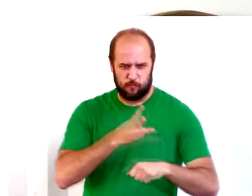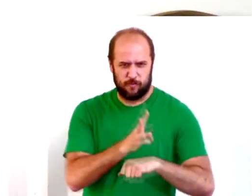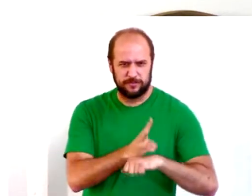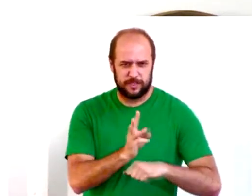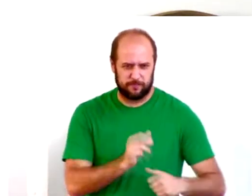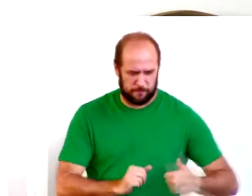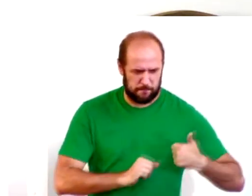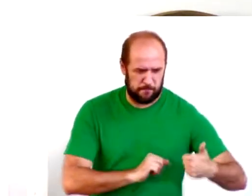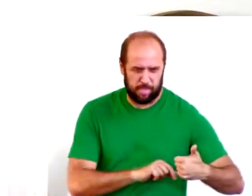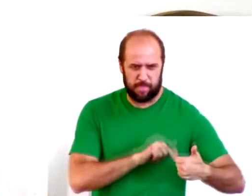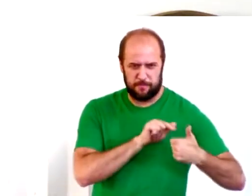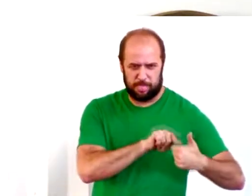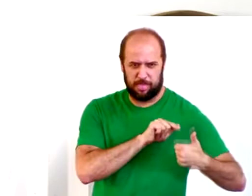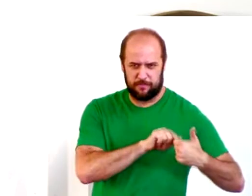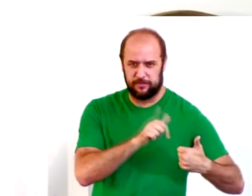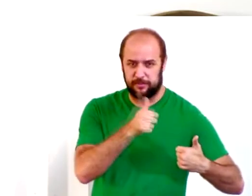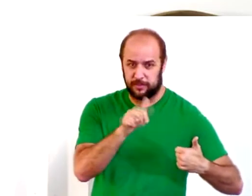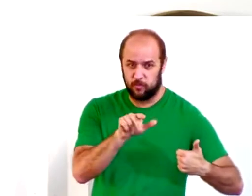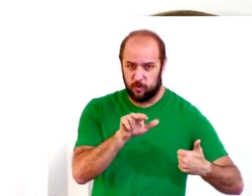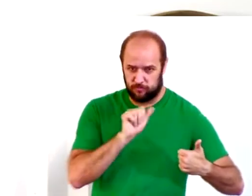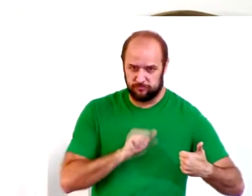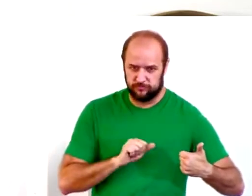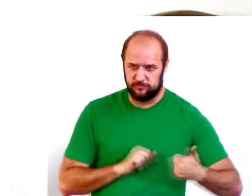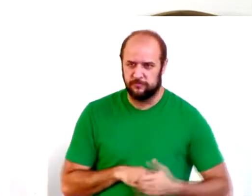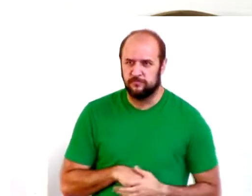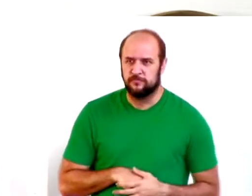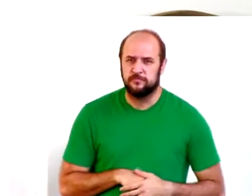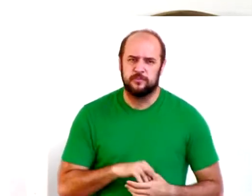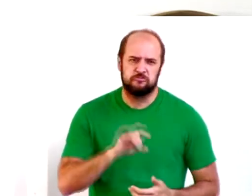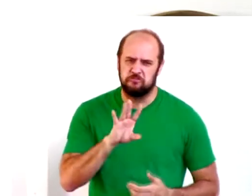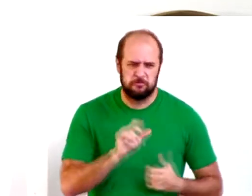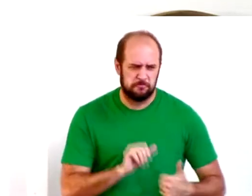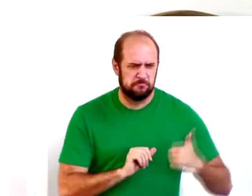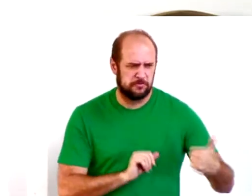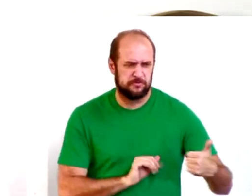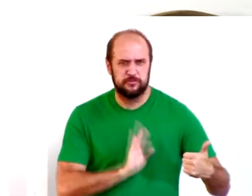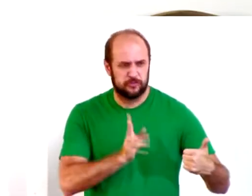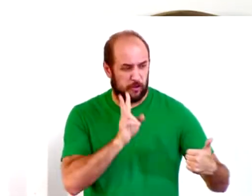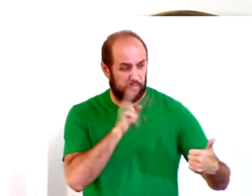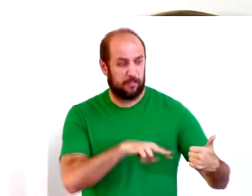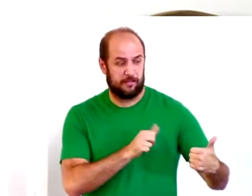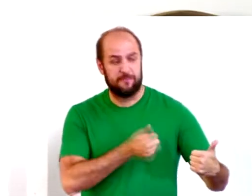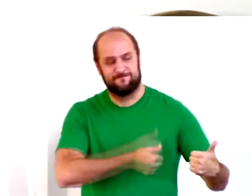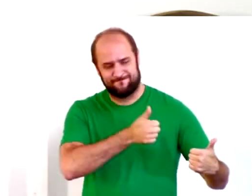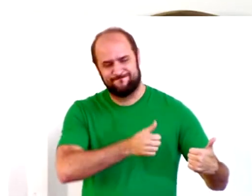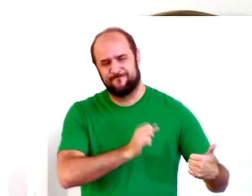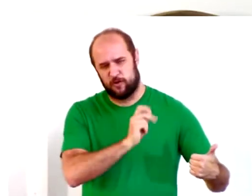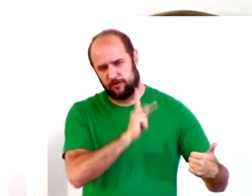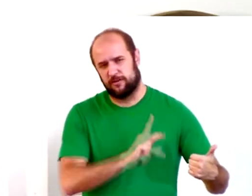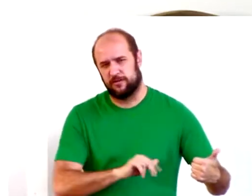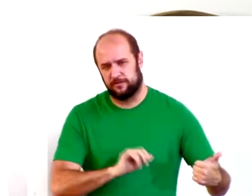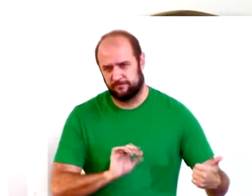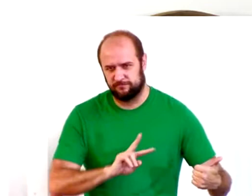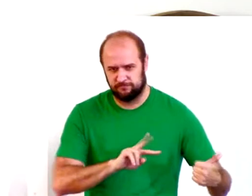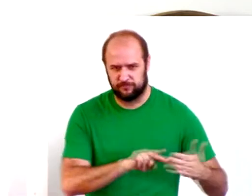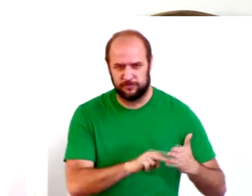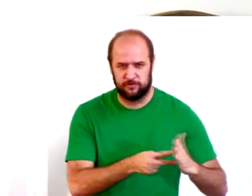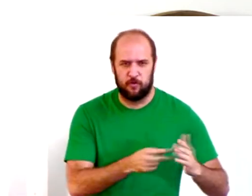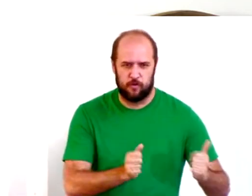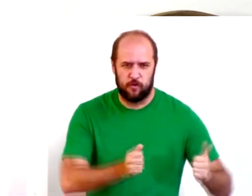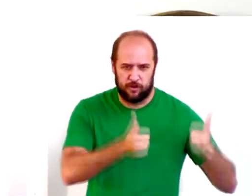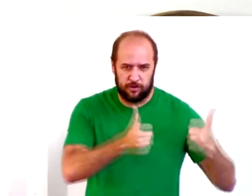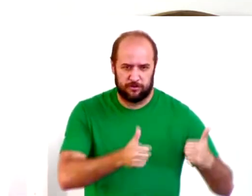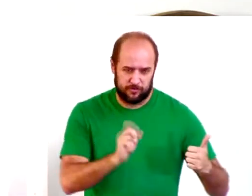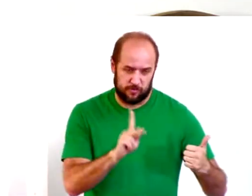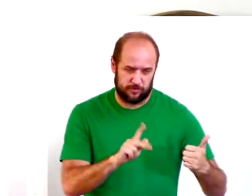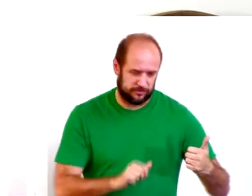está concordando com alguma coisa. E a gente só coloca aquela mãozinha, dedo para cima, polegar para cima, um ok,